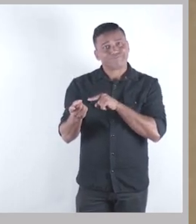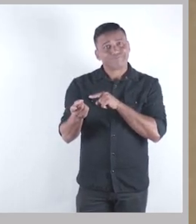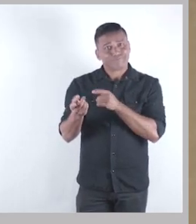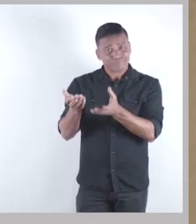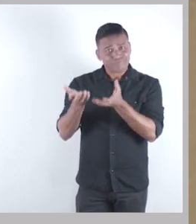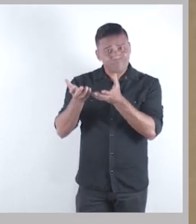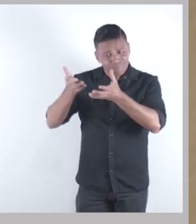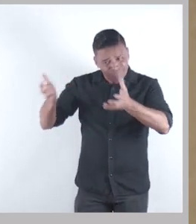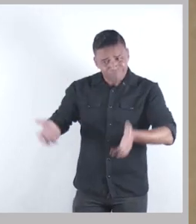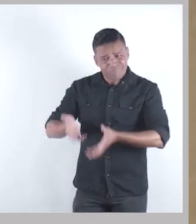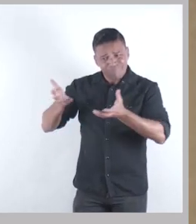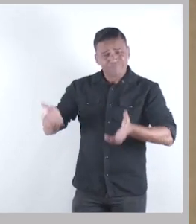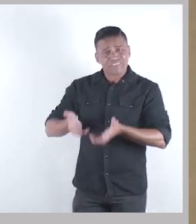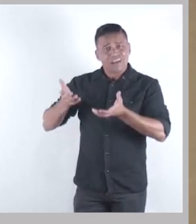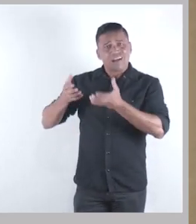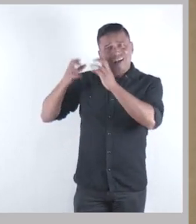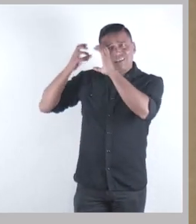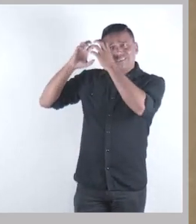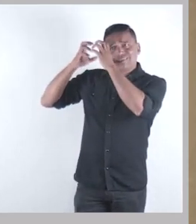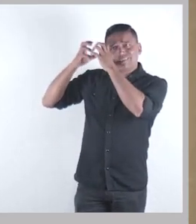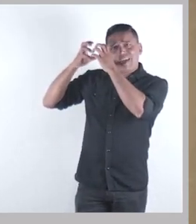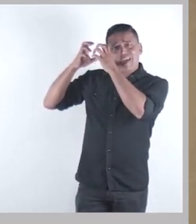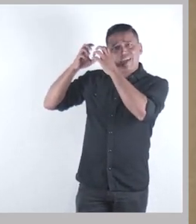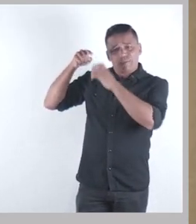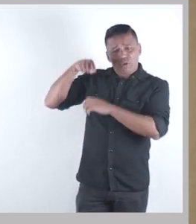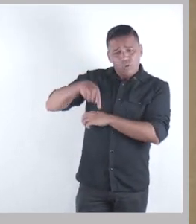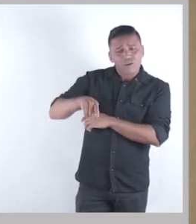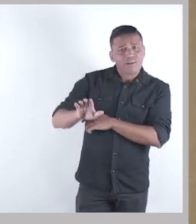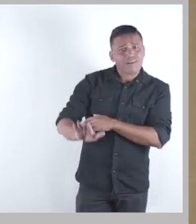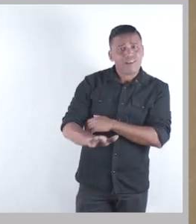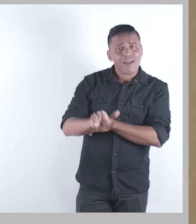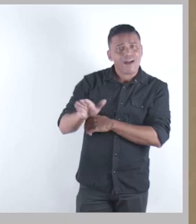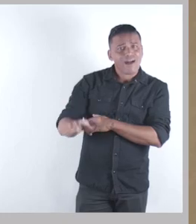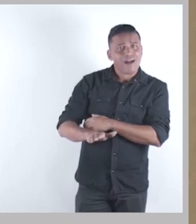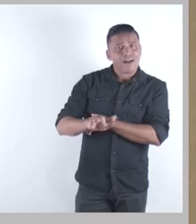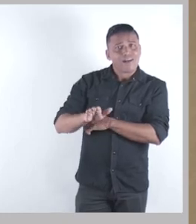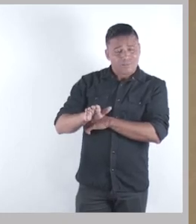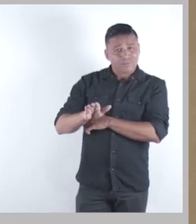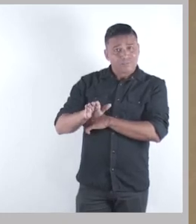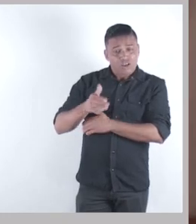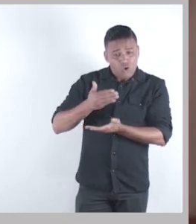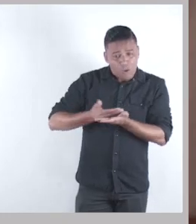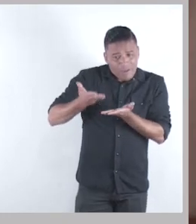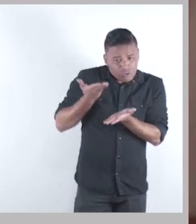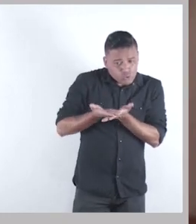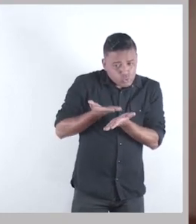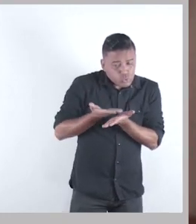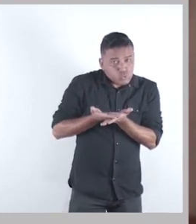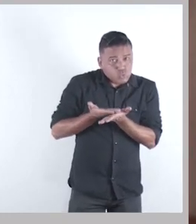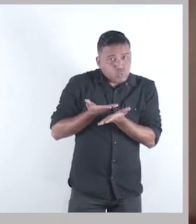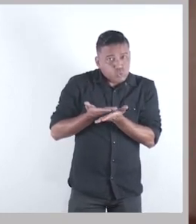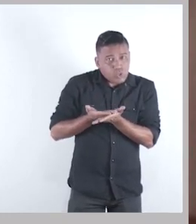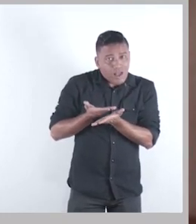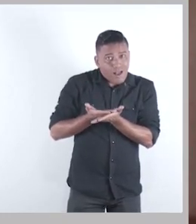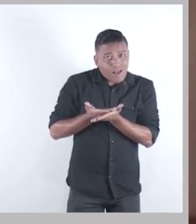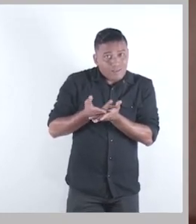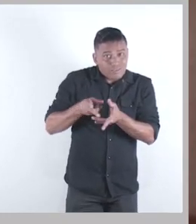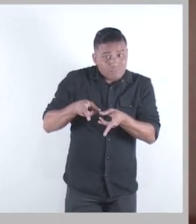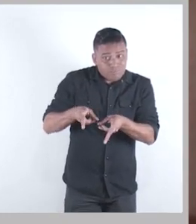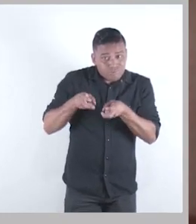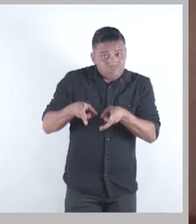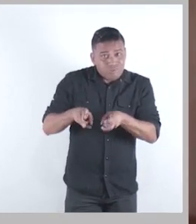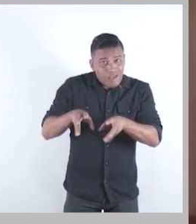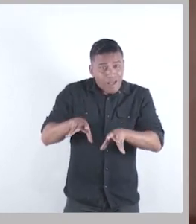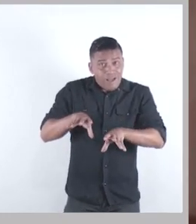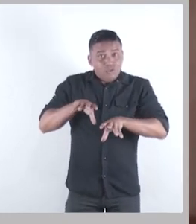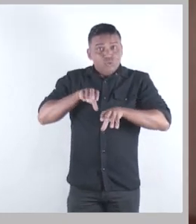estimular o cérebro de uma criança para que, quando se torne estudante, possa muito mais facilmente lidar com